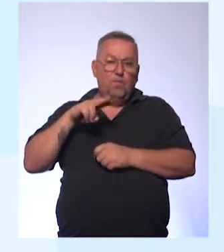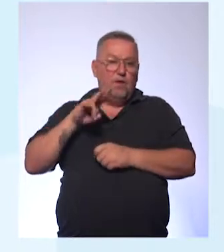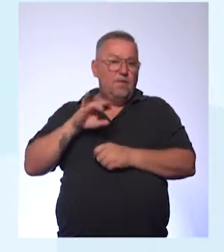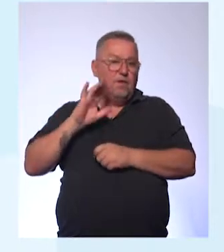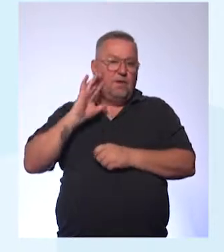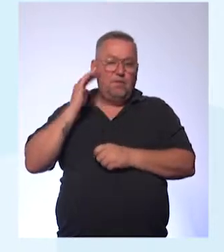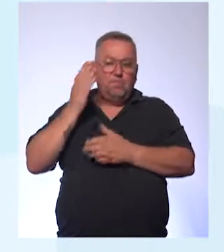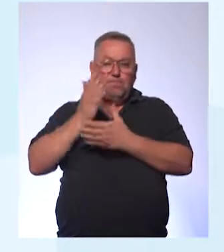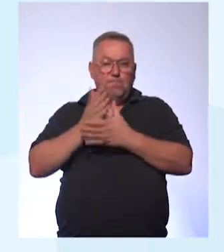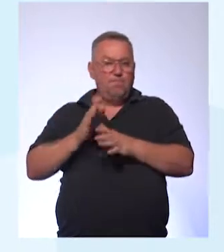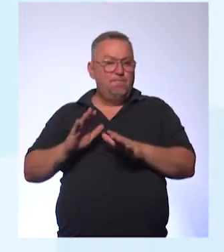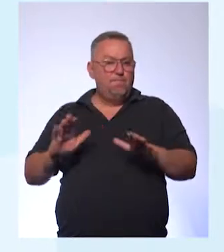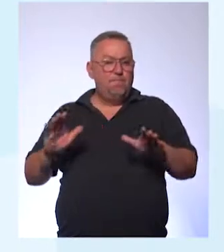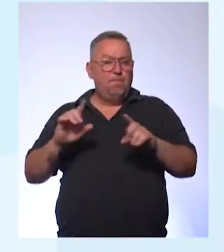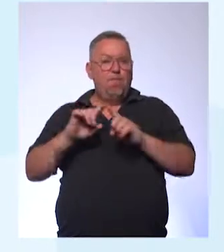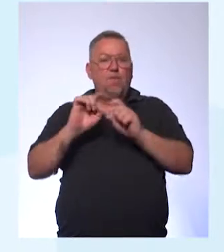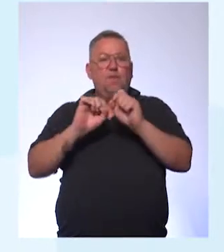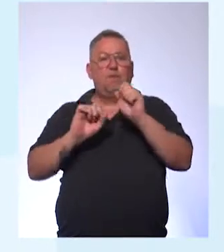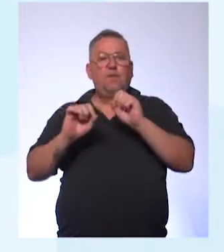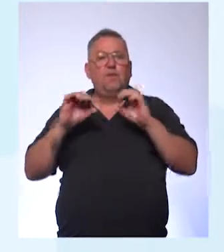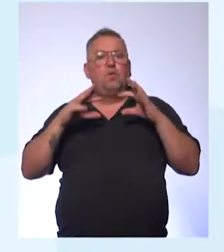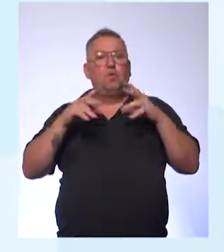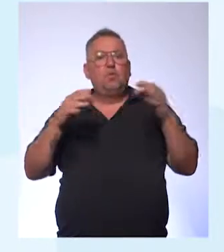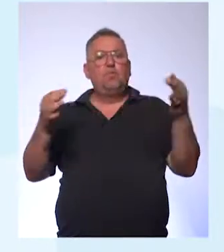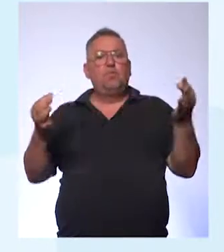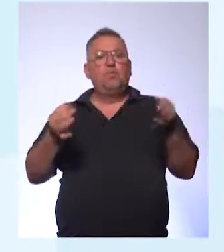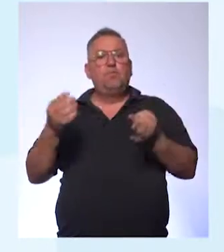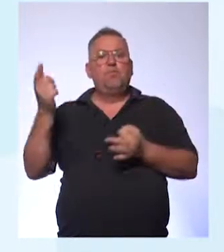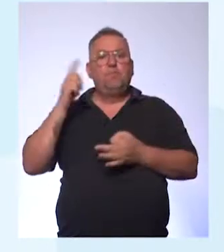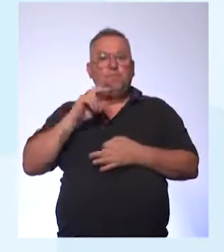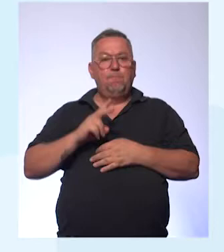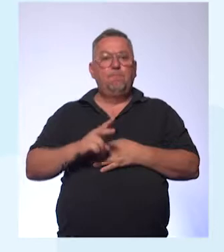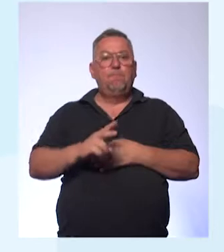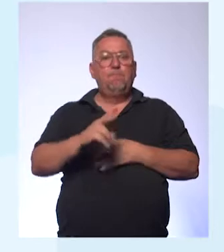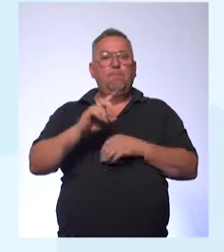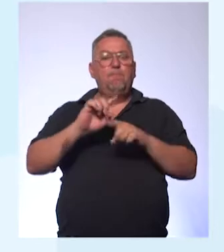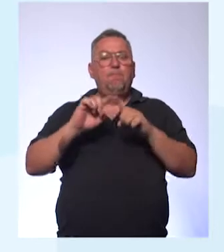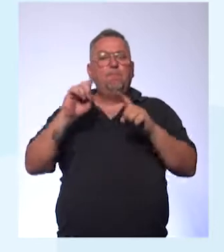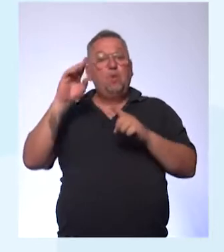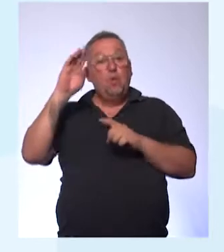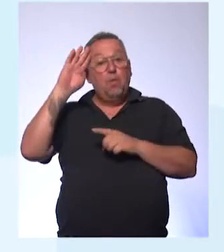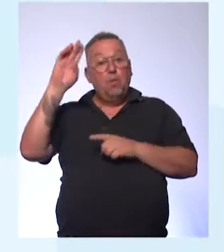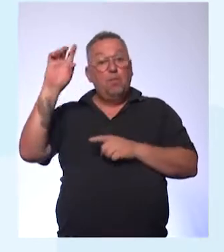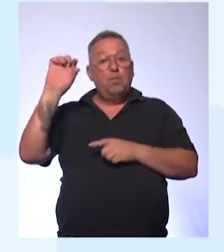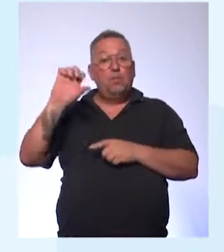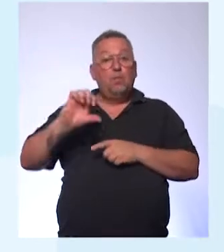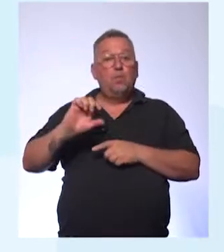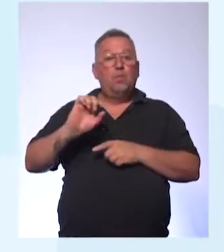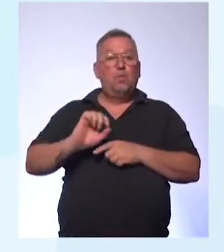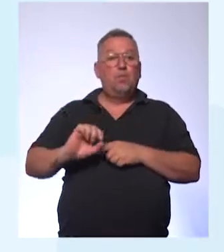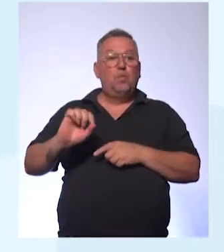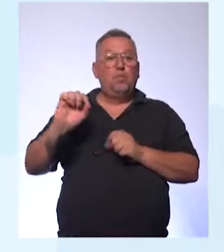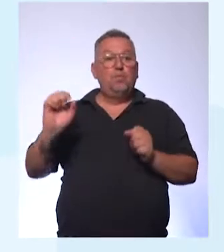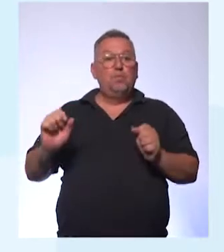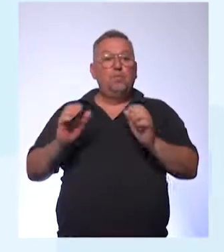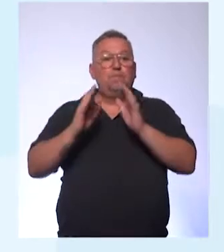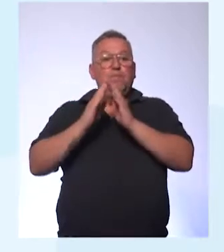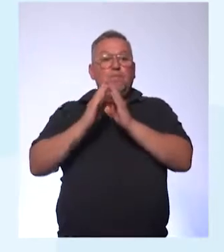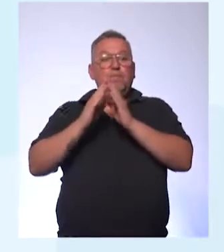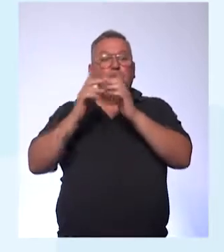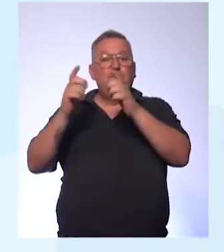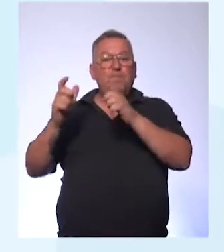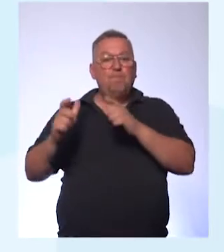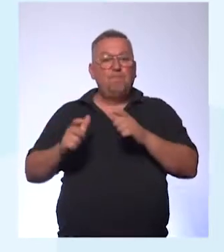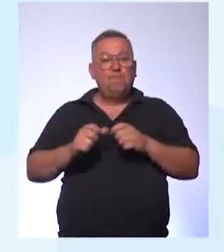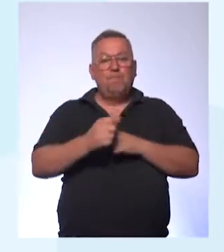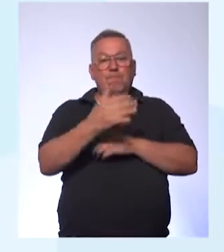você, né, fazer tudo que tem que ser feito e você tem sempre. E a principal desvantagem é o impacto ambiental. Eu